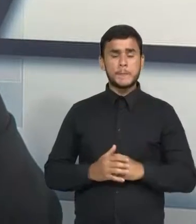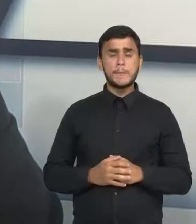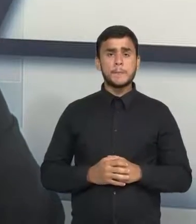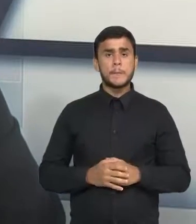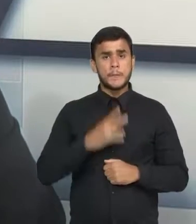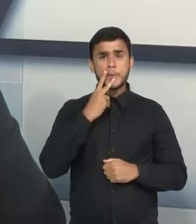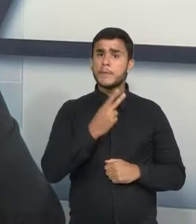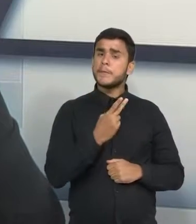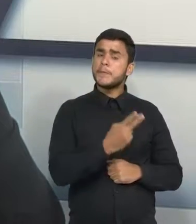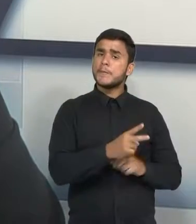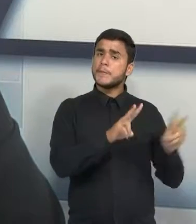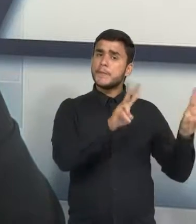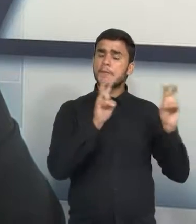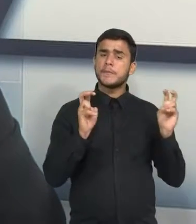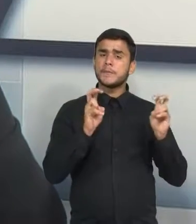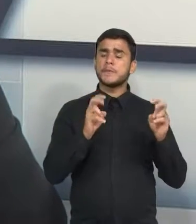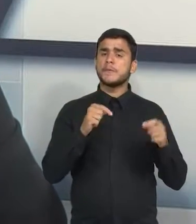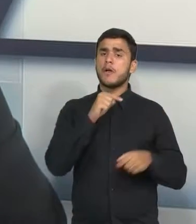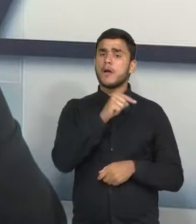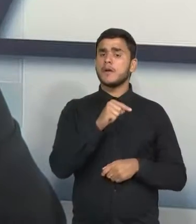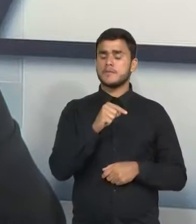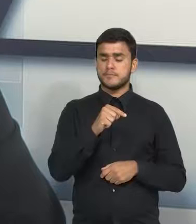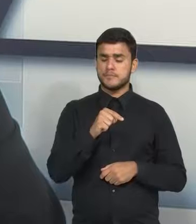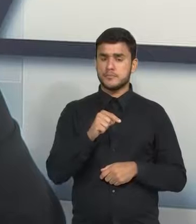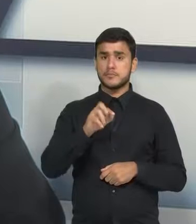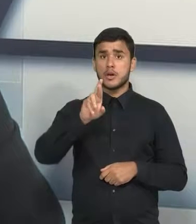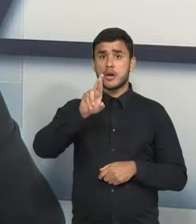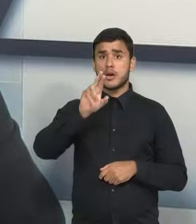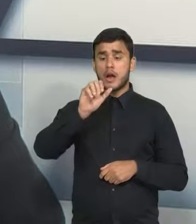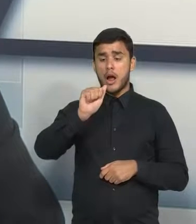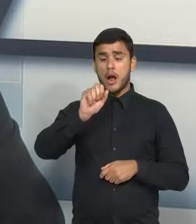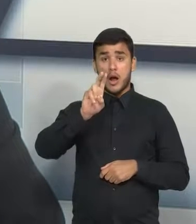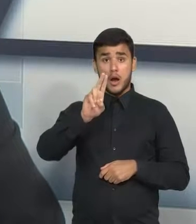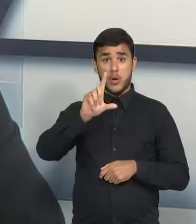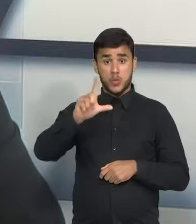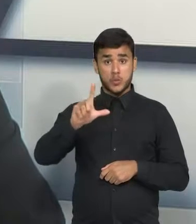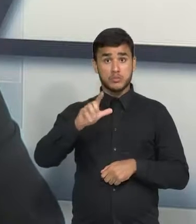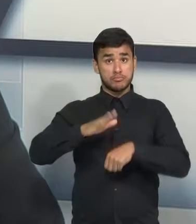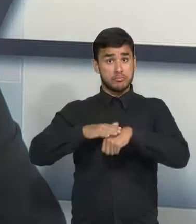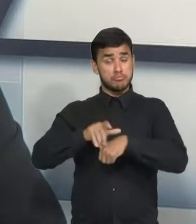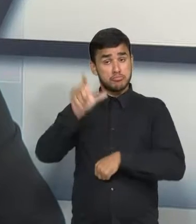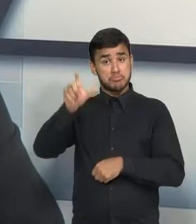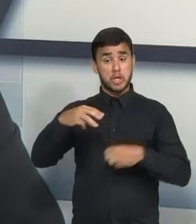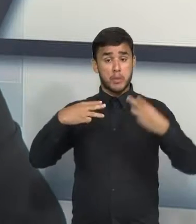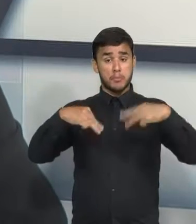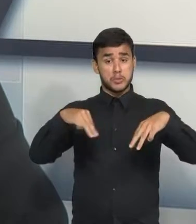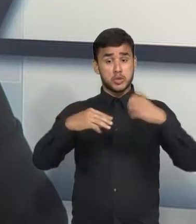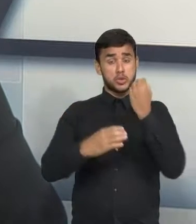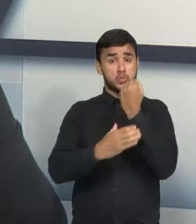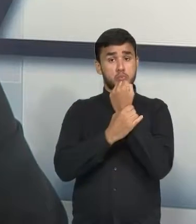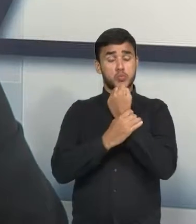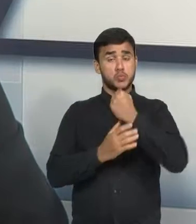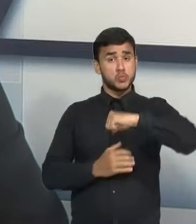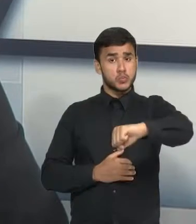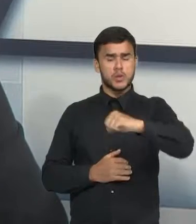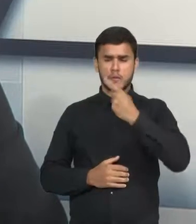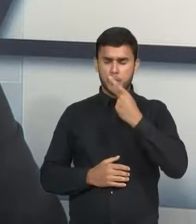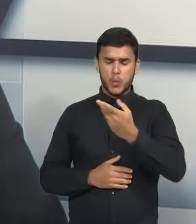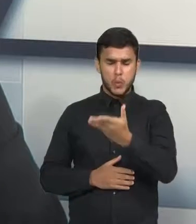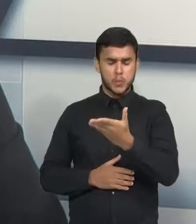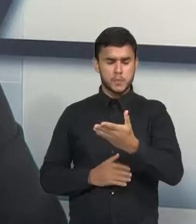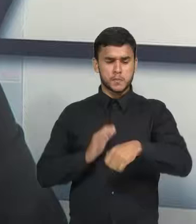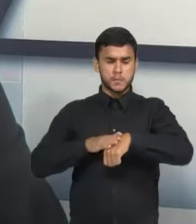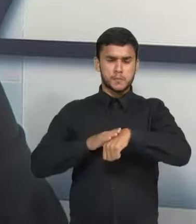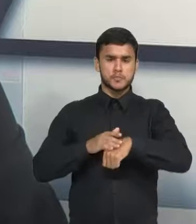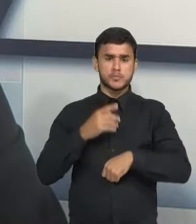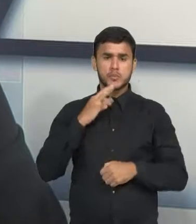teve na avaliação da questão da segurança pública no Brasil. Ele foi muito feliz, falou a verdade. Eu acho que o governo